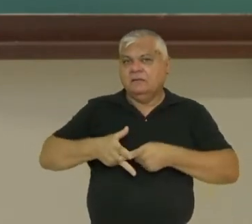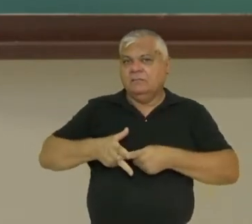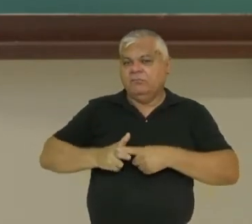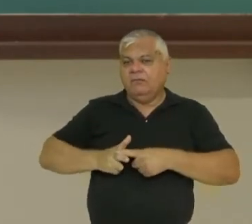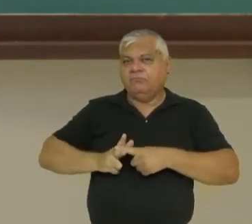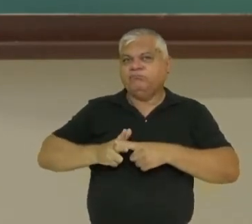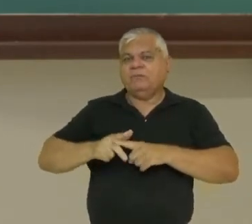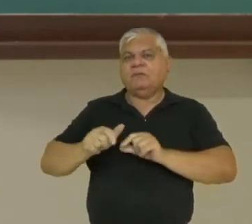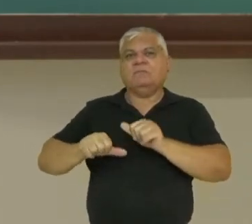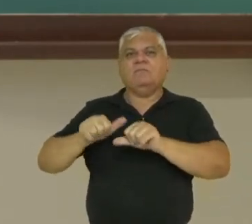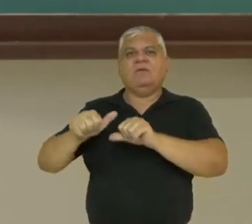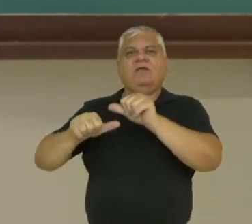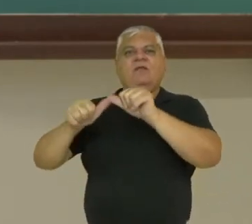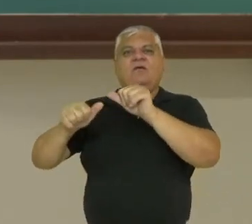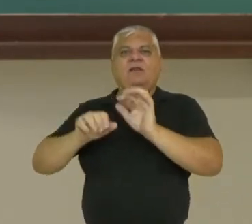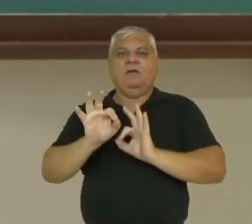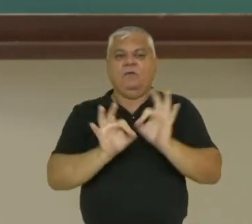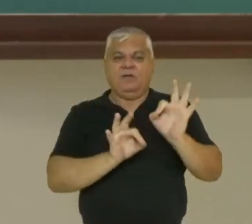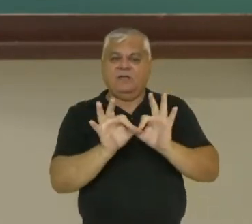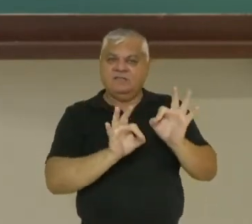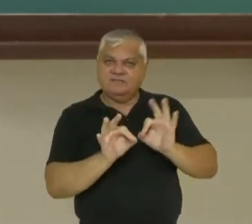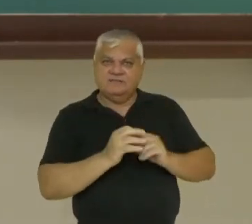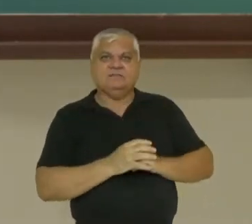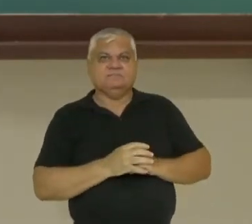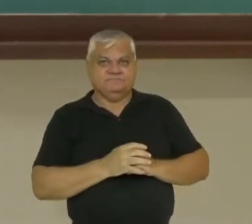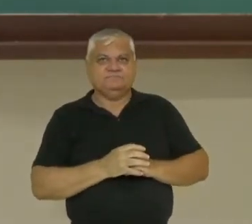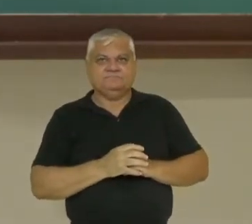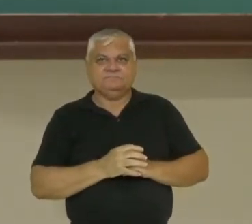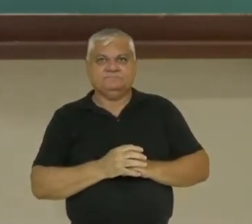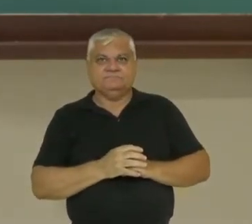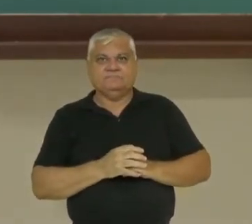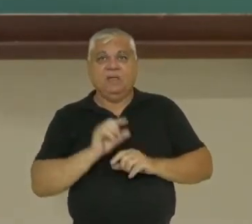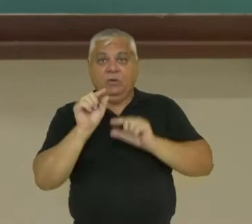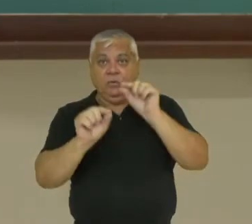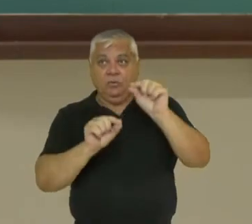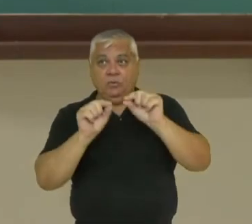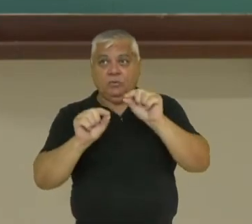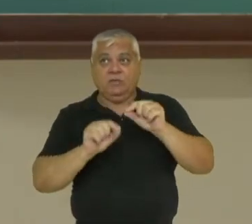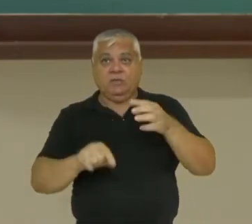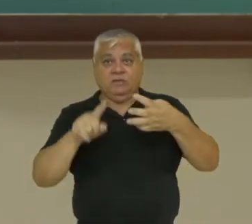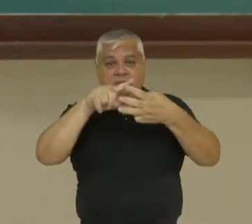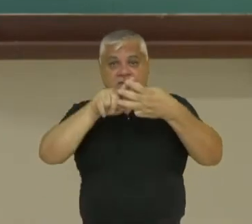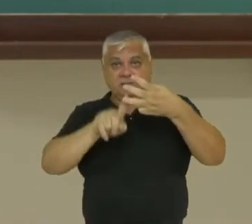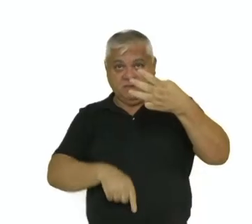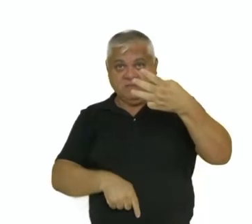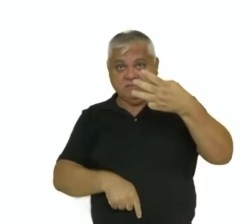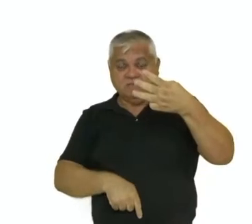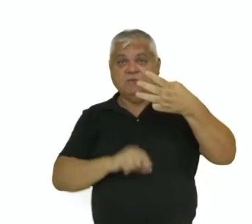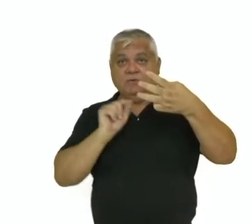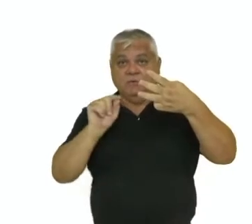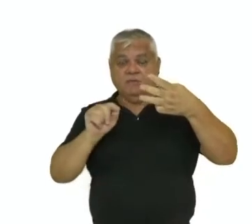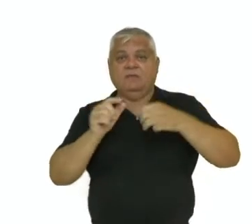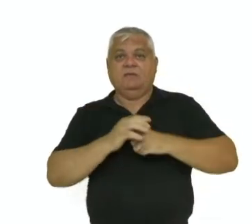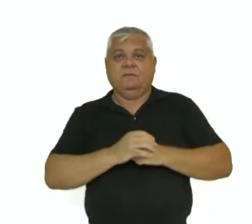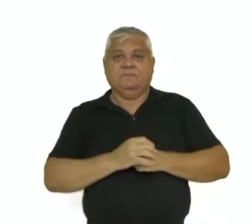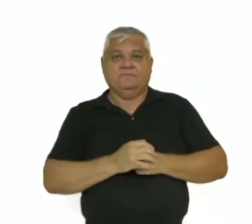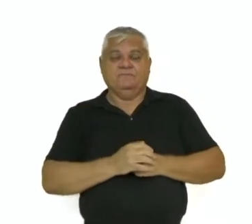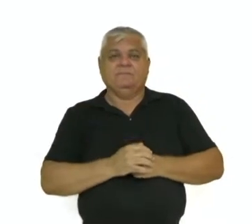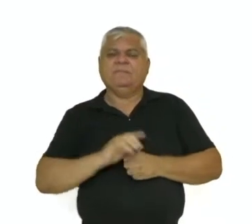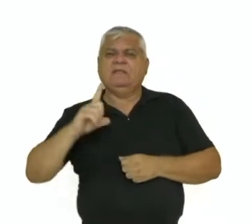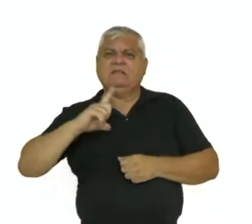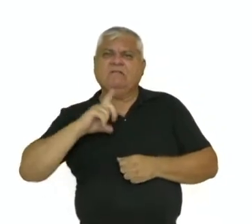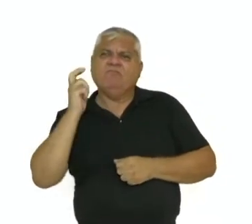essa questão da organização financeira de vocês. Então vamos lá. Essas nossas 3 questões aqui, vamos à frente.